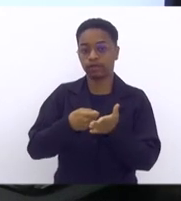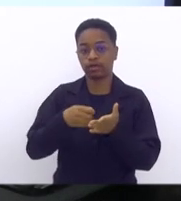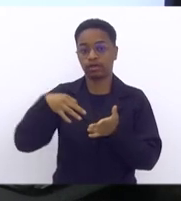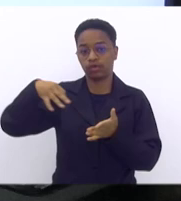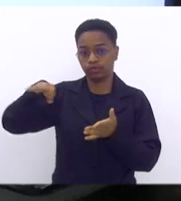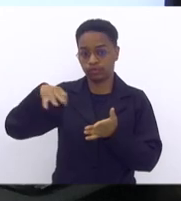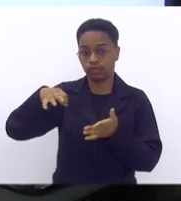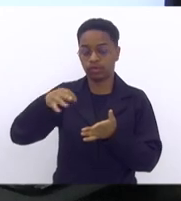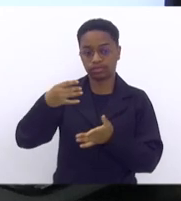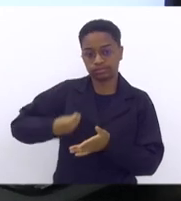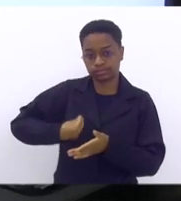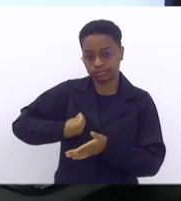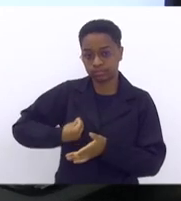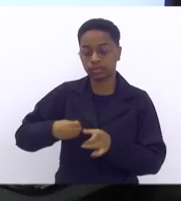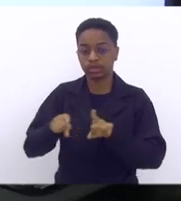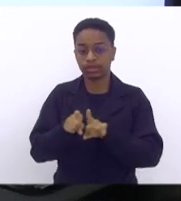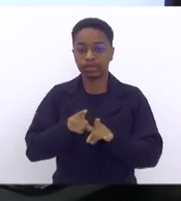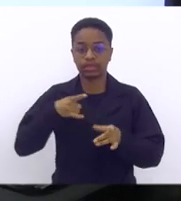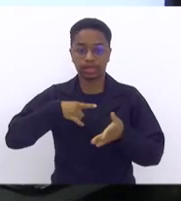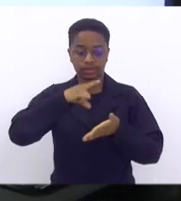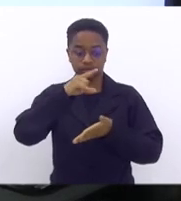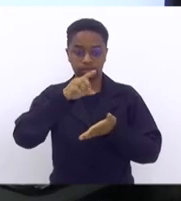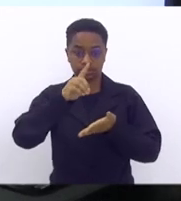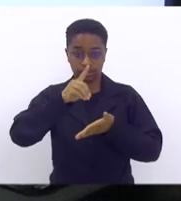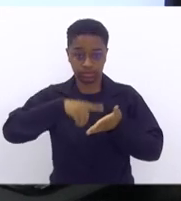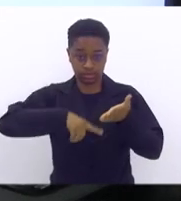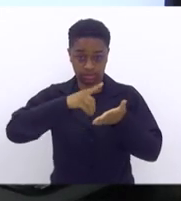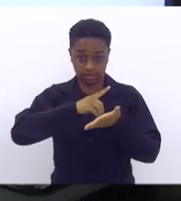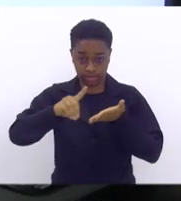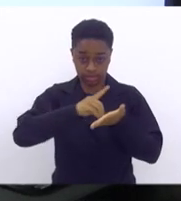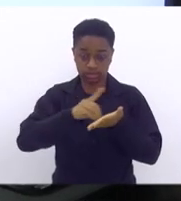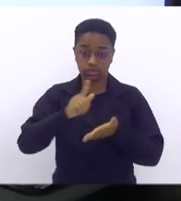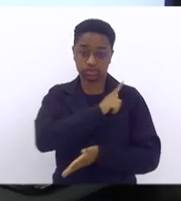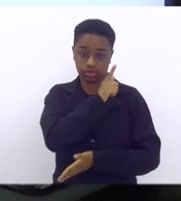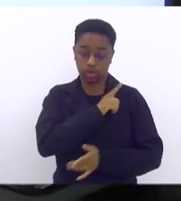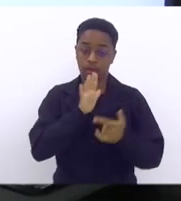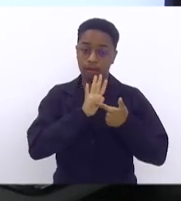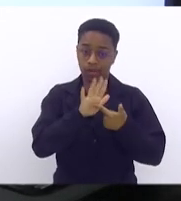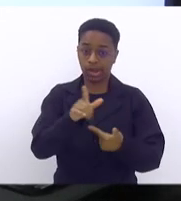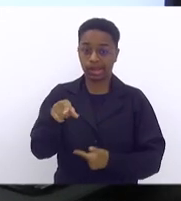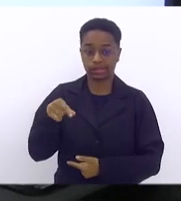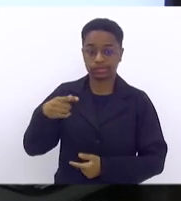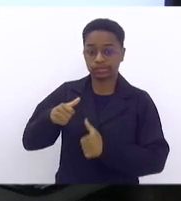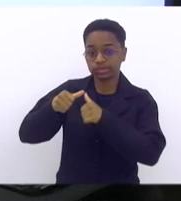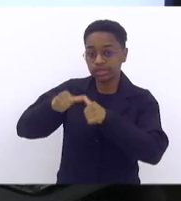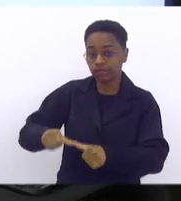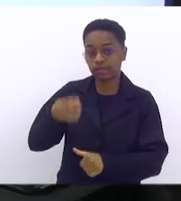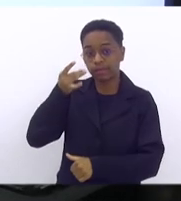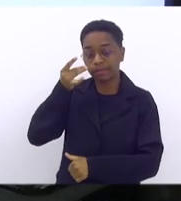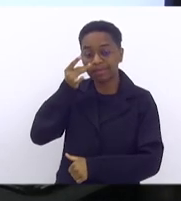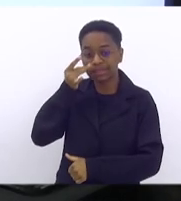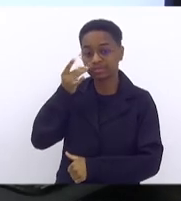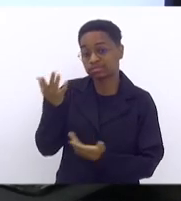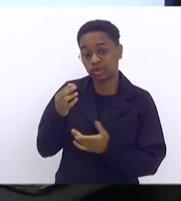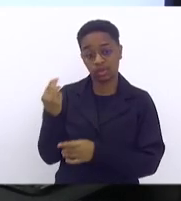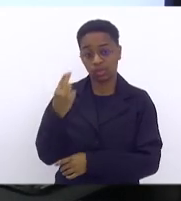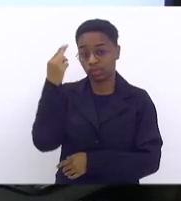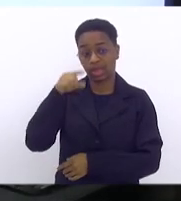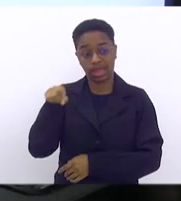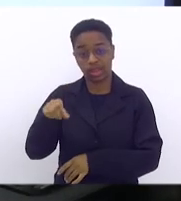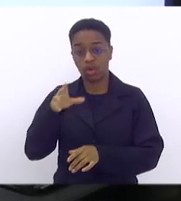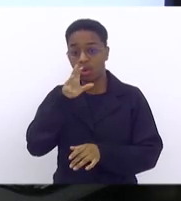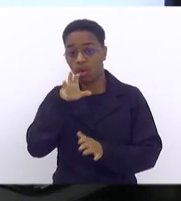gente apresentou uma declaração do gerente atestando que ele estava trabalhando presencialmente no dia dos fatos, ou seja, era impossível que ele fosse esse homem